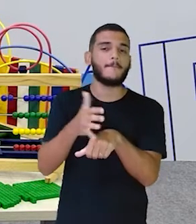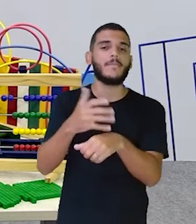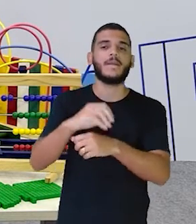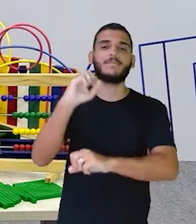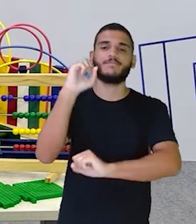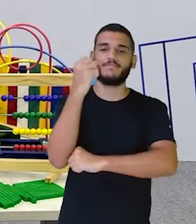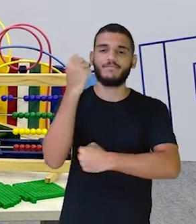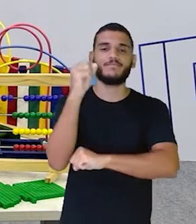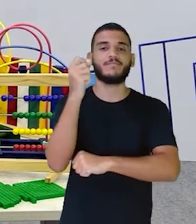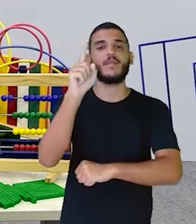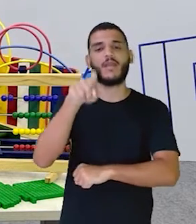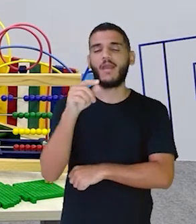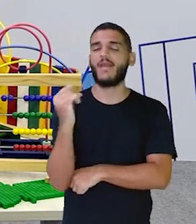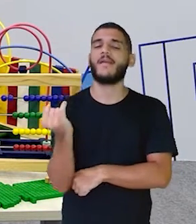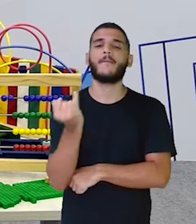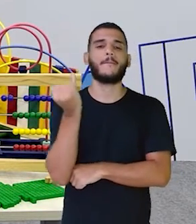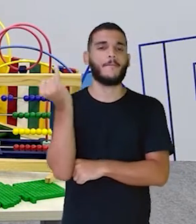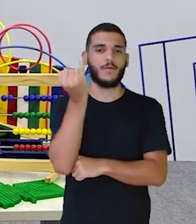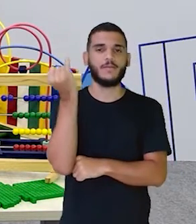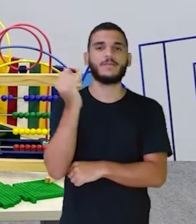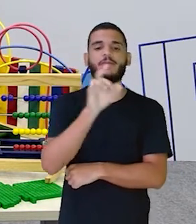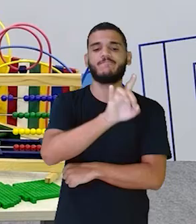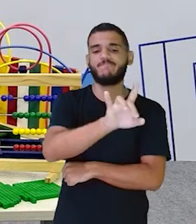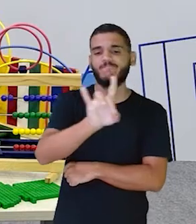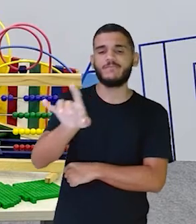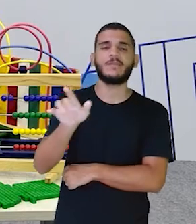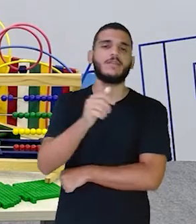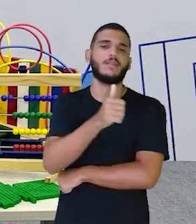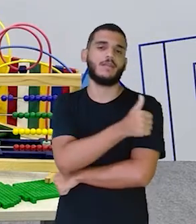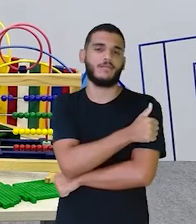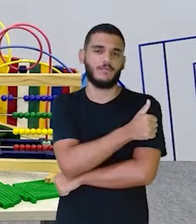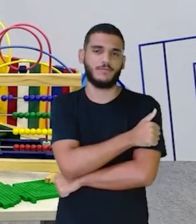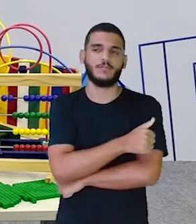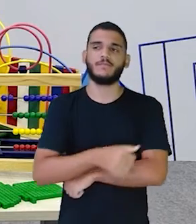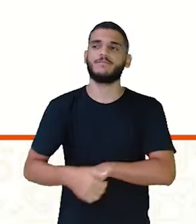motora, que é tão importante para todos os estudantes.